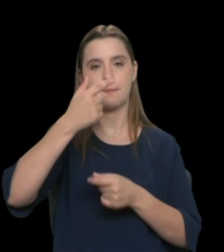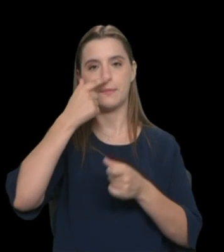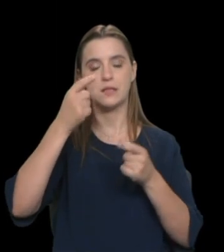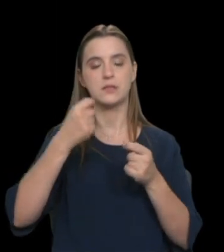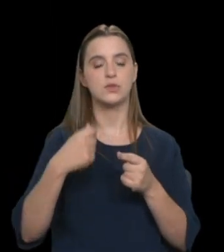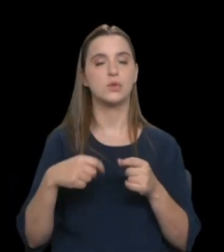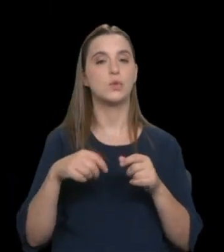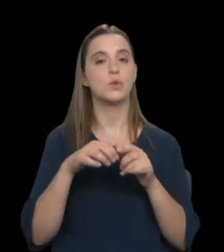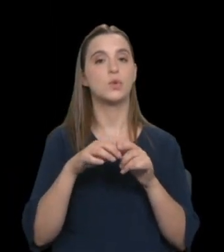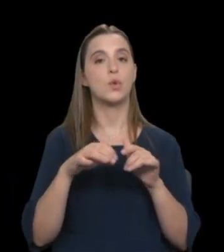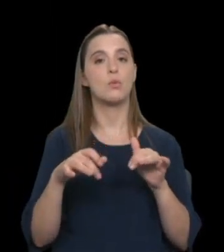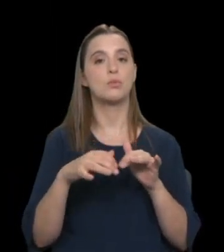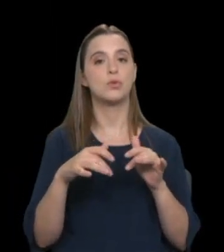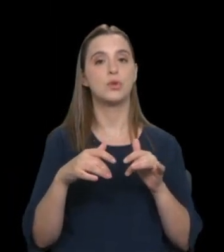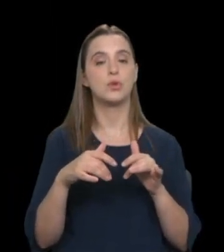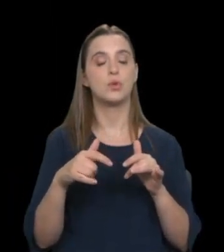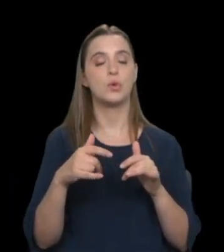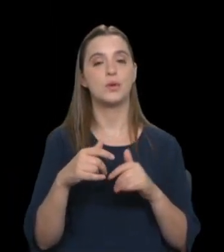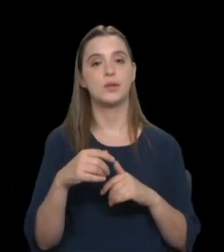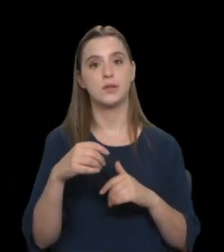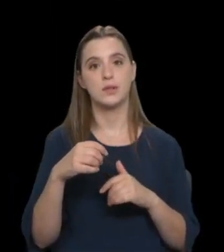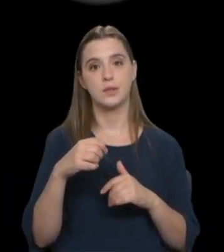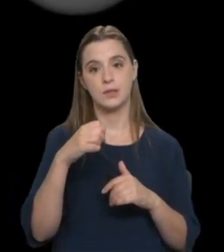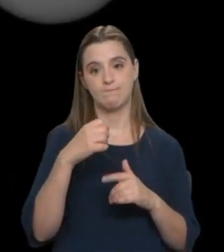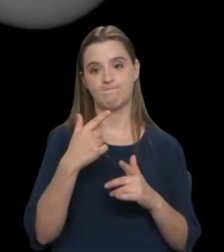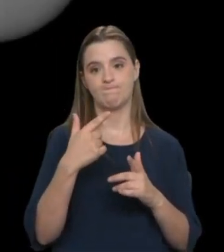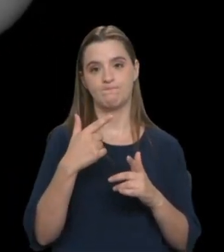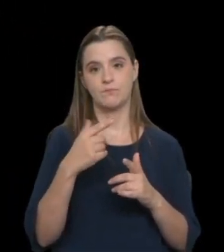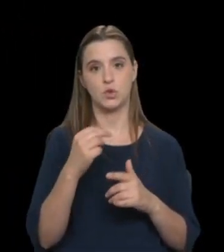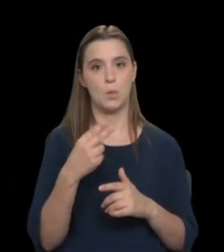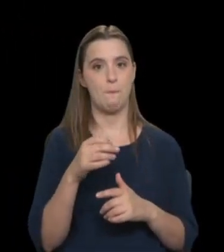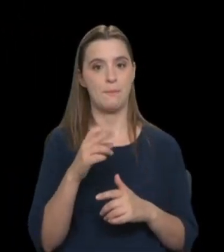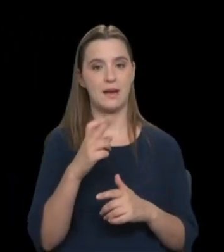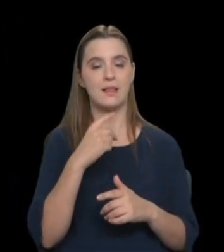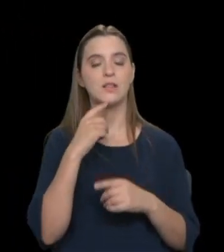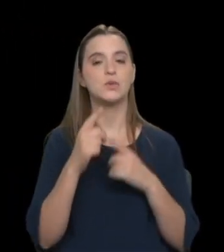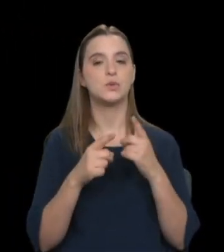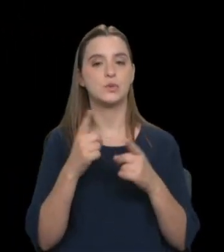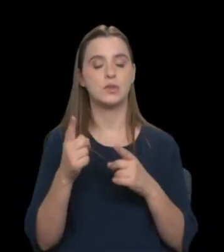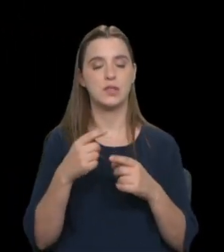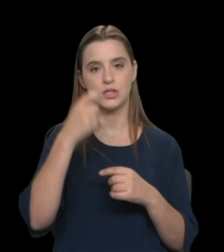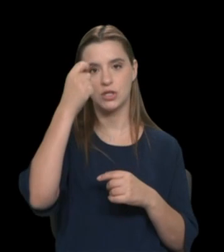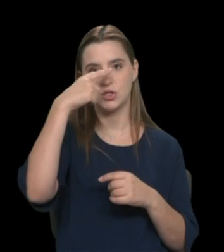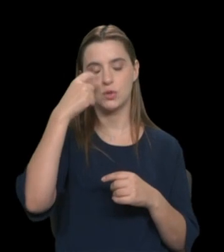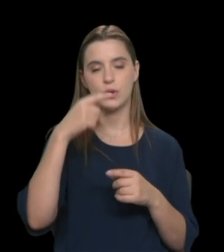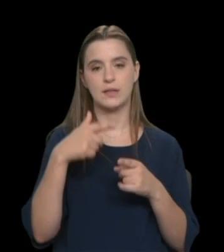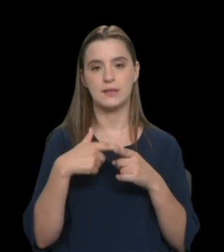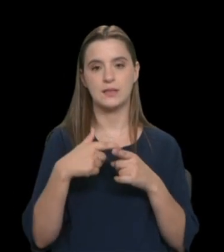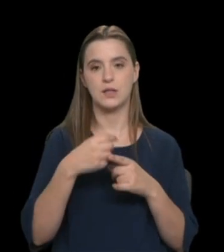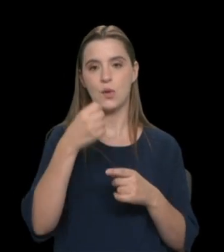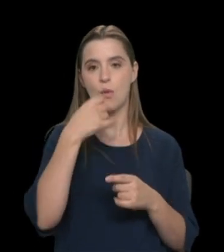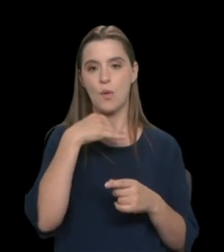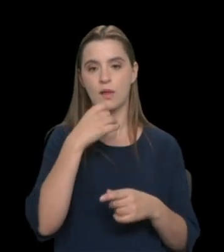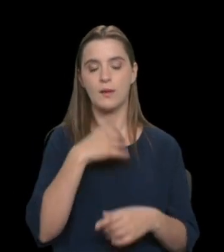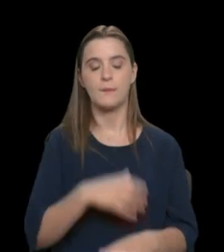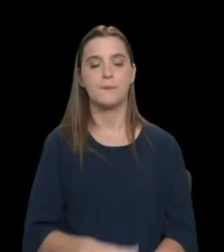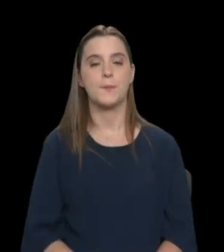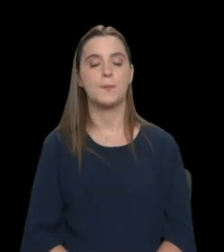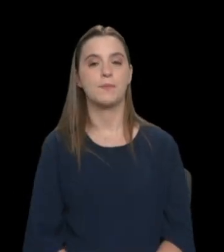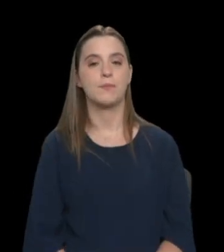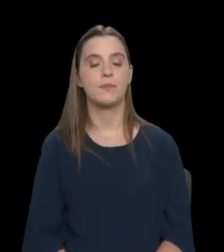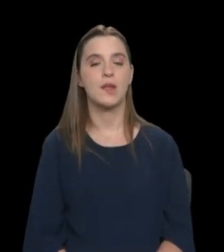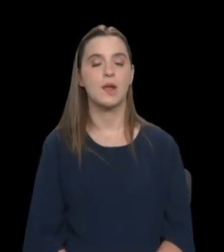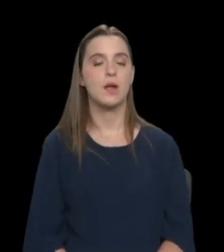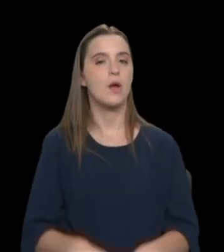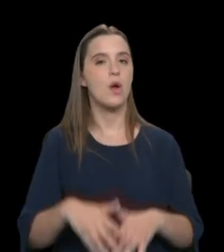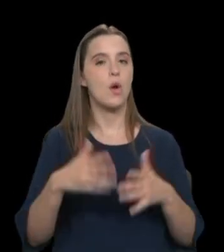quando voltamos ao início da formação do Sistema Solar? Qual é a história que nos conta? Conta uma história muito interessante, que é o seguinte: neste momento não existe